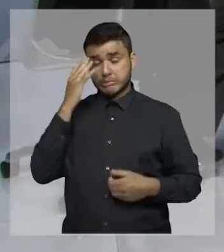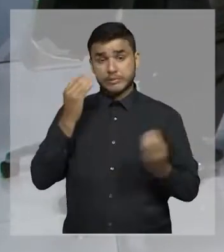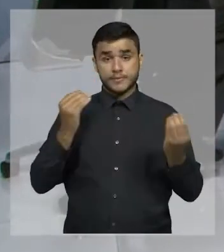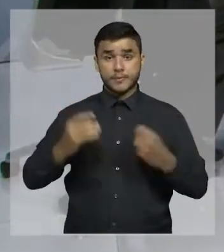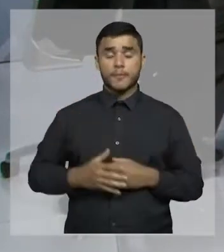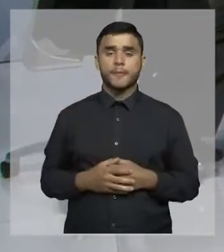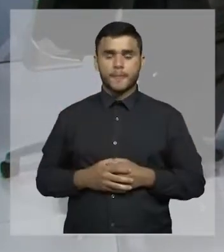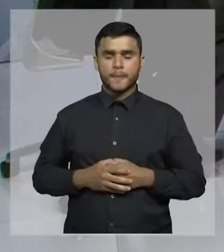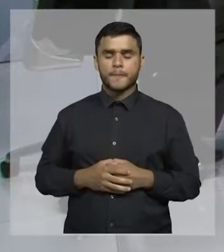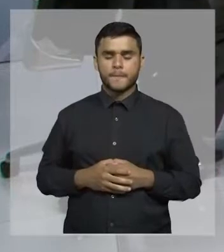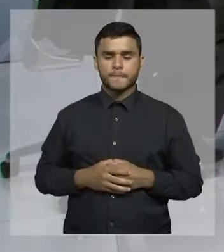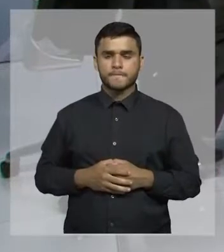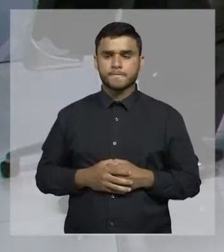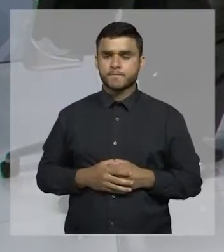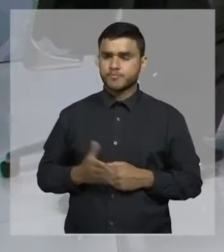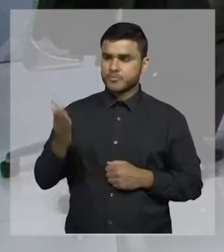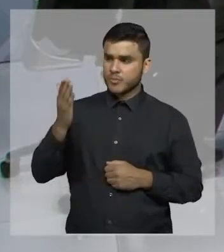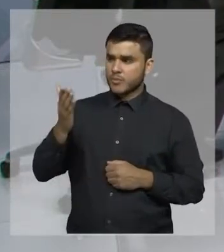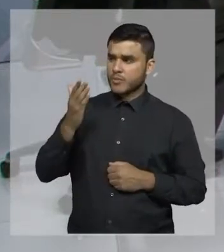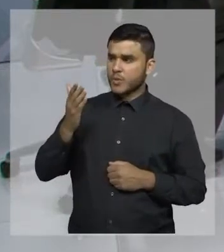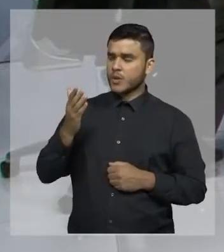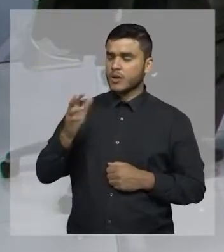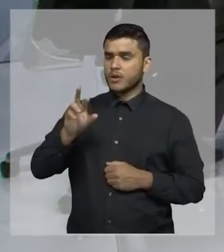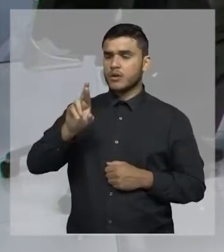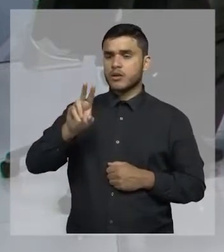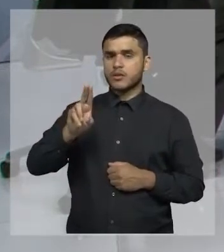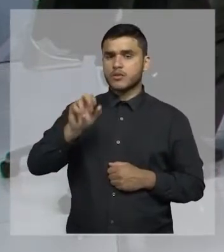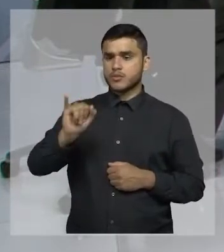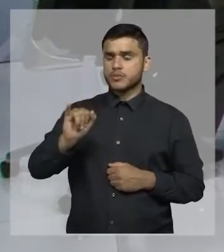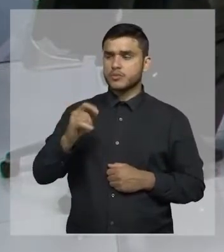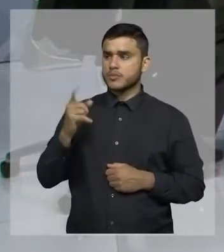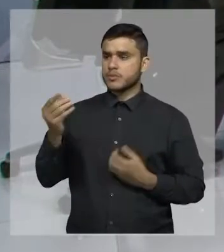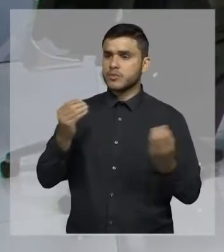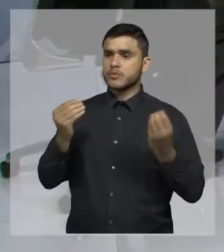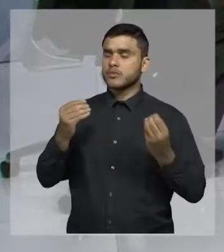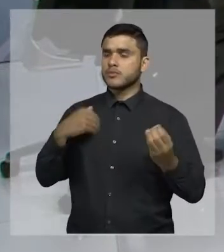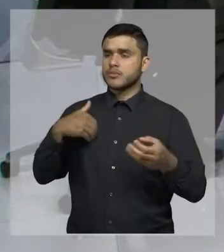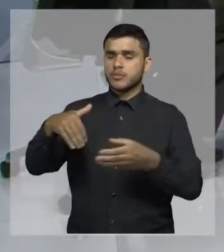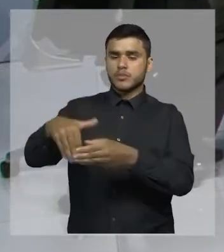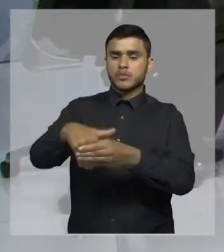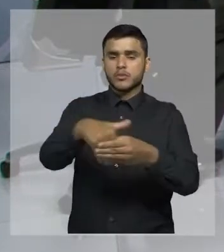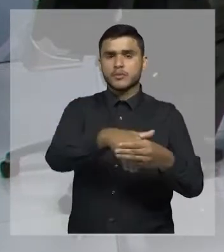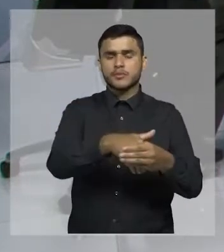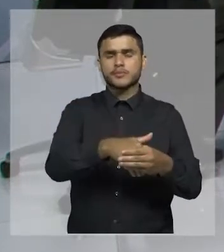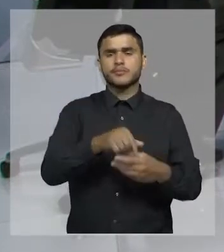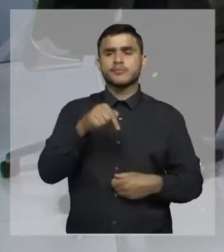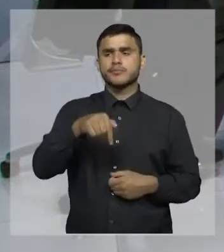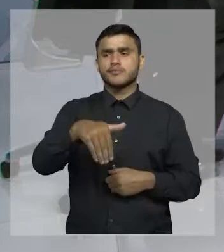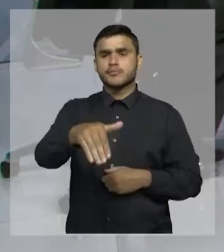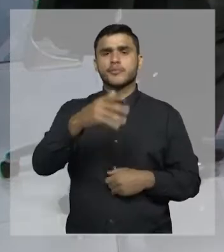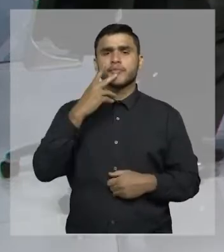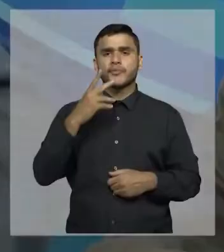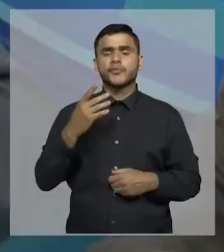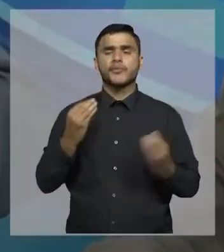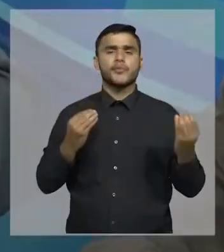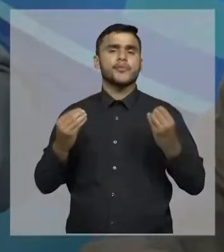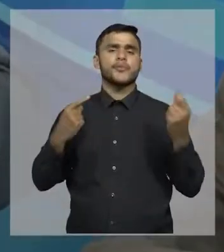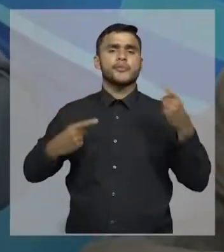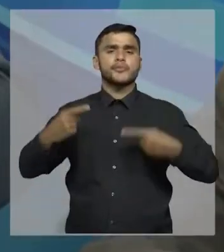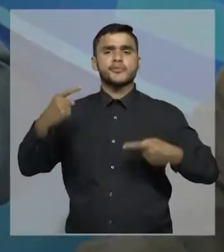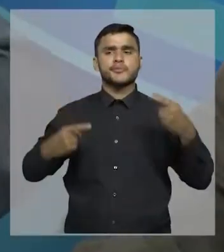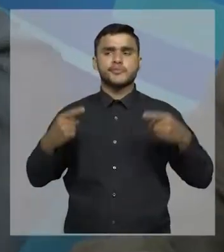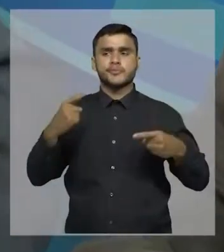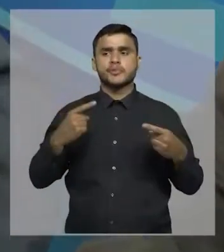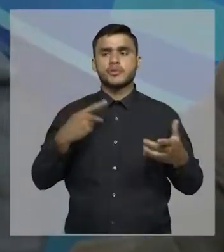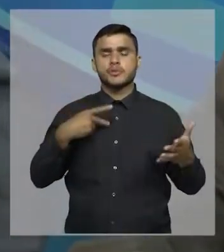Ô, Rui, eu queria o teu raciocínio sobre a questão das eleições desencontradas para o parlamento e para o poder